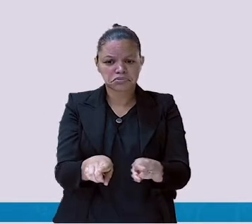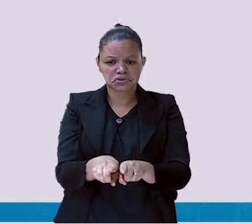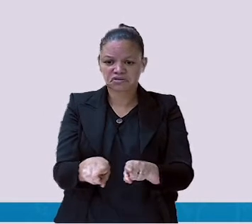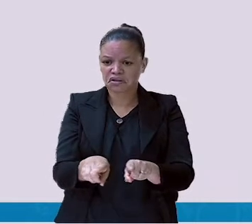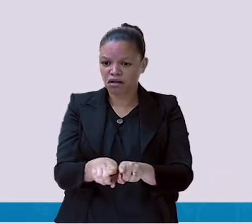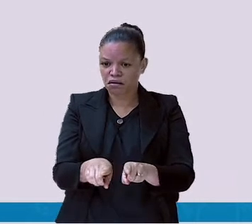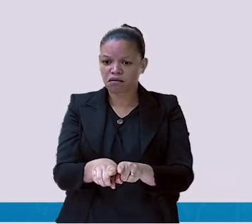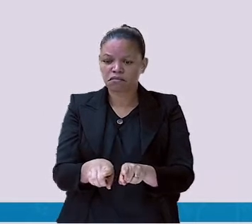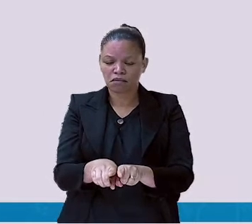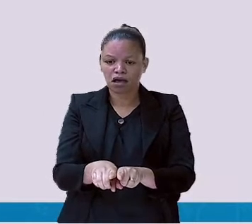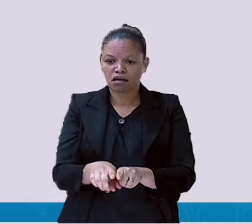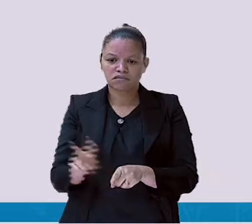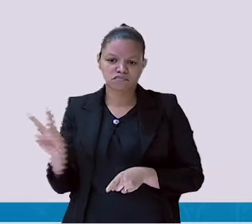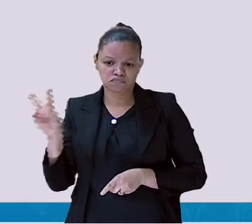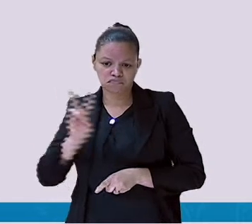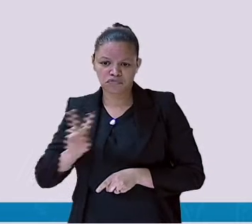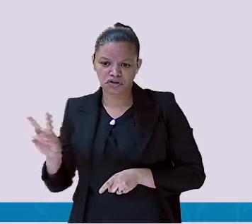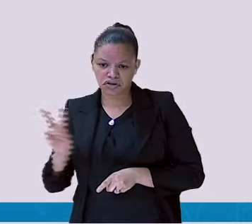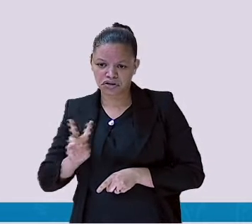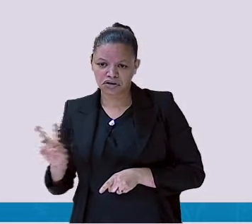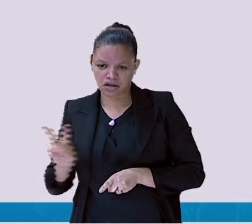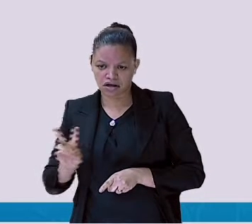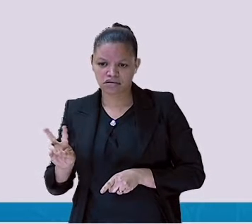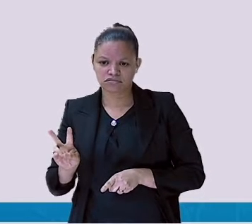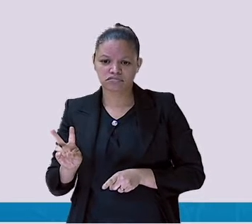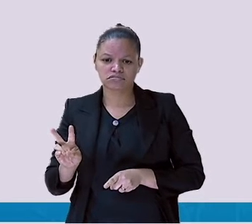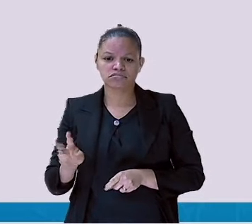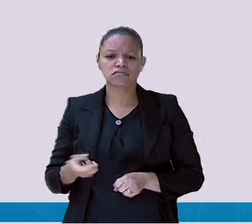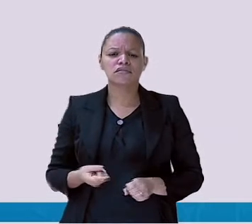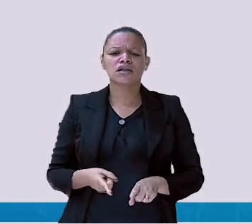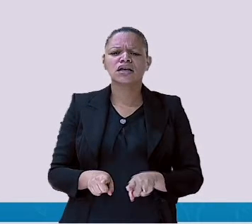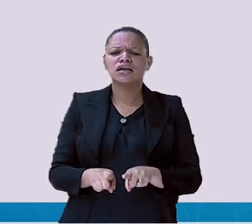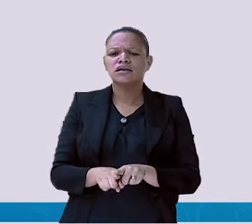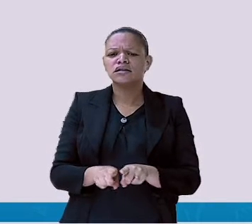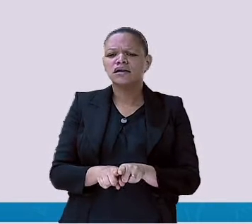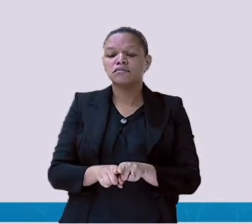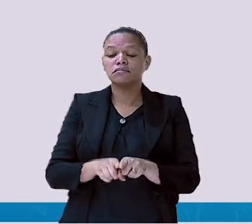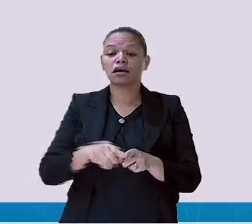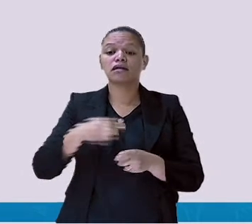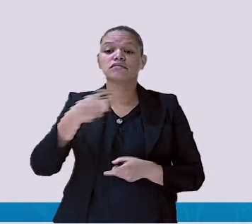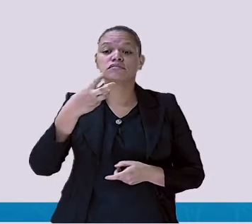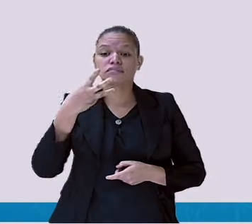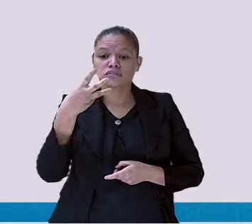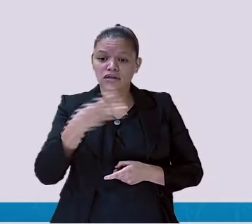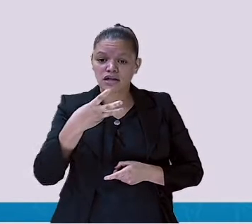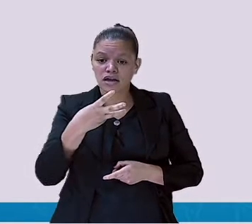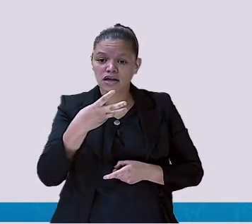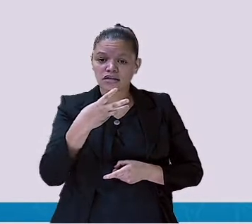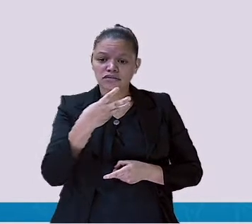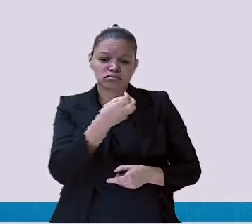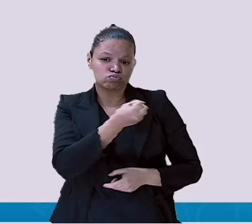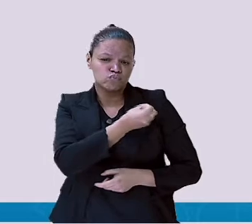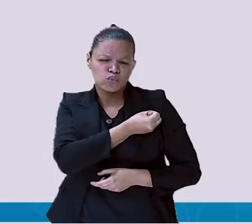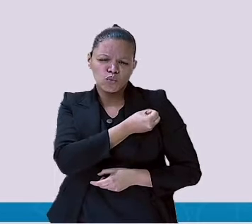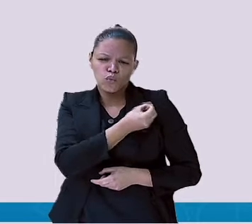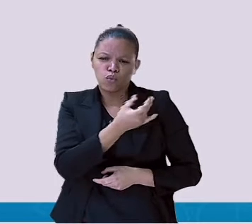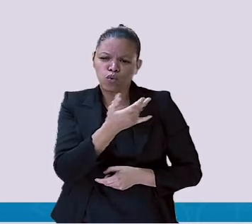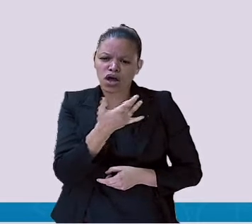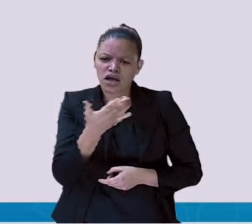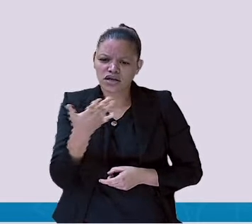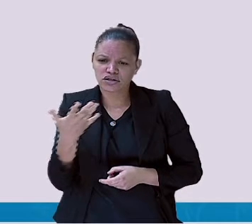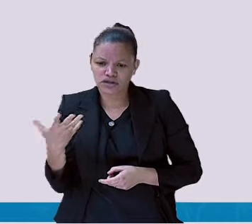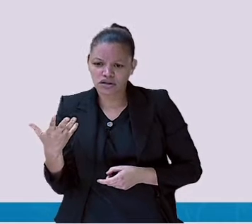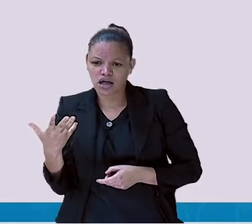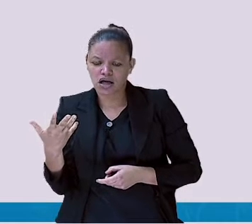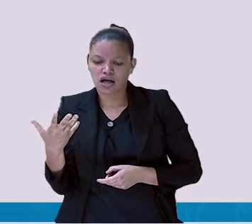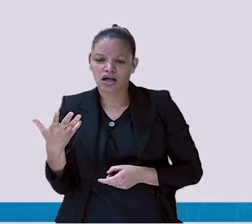dos vegetais. E aqui está dividido em 3 porções de frutas. Isso são porções diárias,